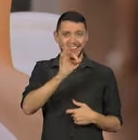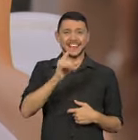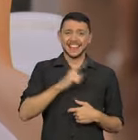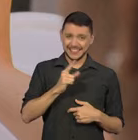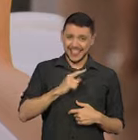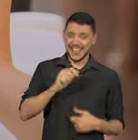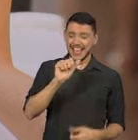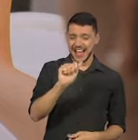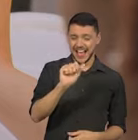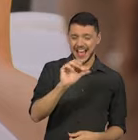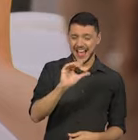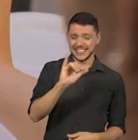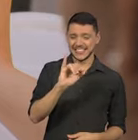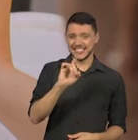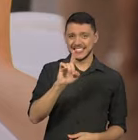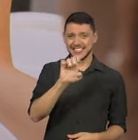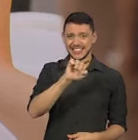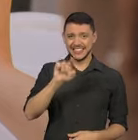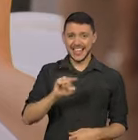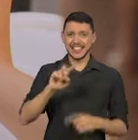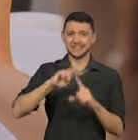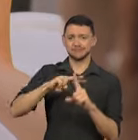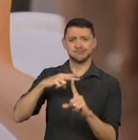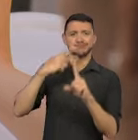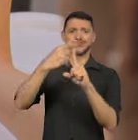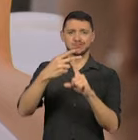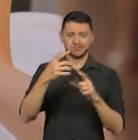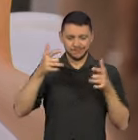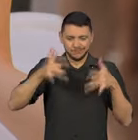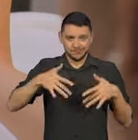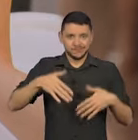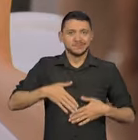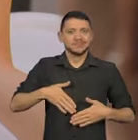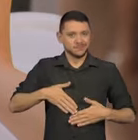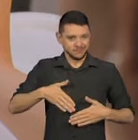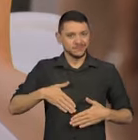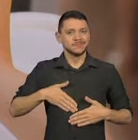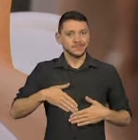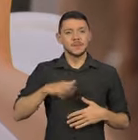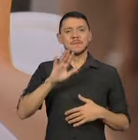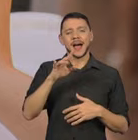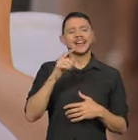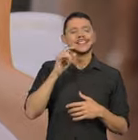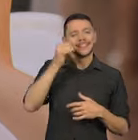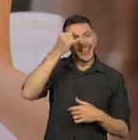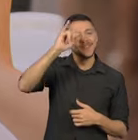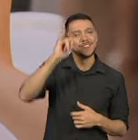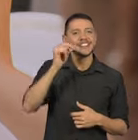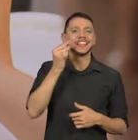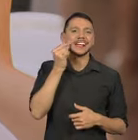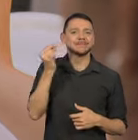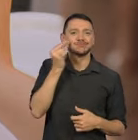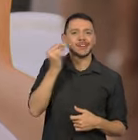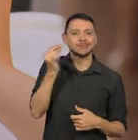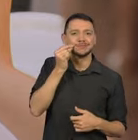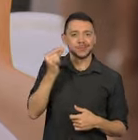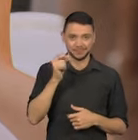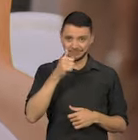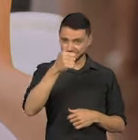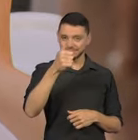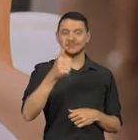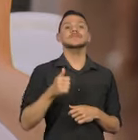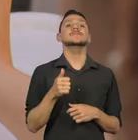no seu estômago. Depois eu explico o que é isso, tá bom? Mas assim, evita o chiclete o tempo todo. Então, olha só, comida na boquinha, tá?